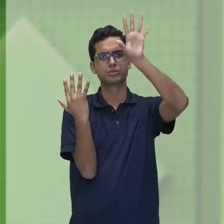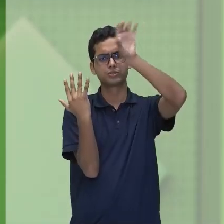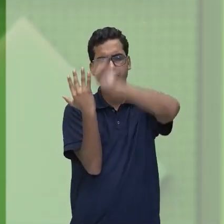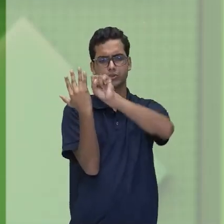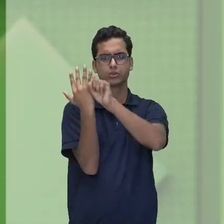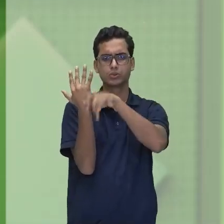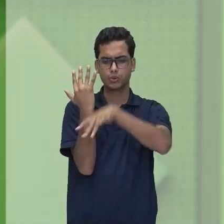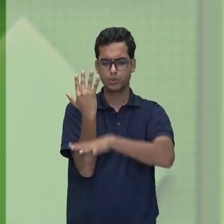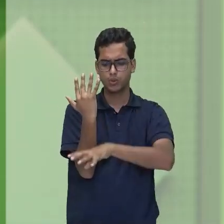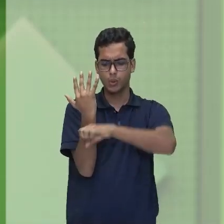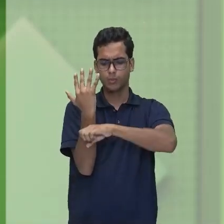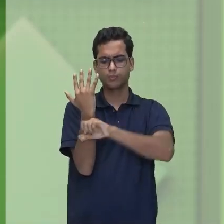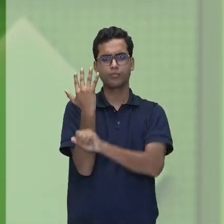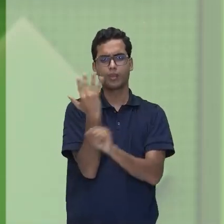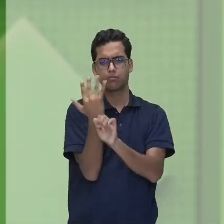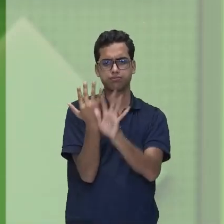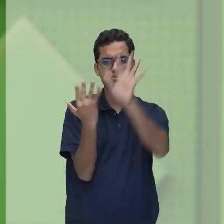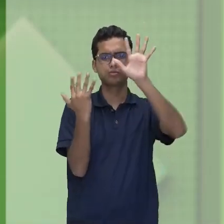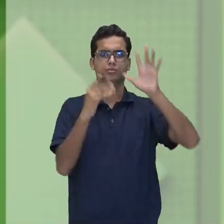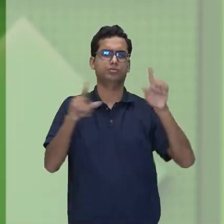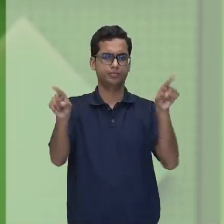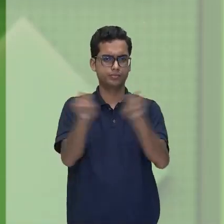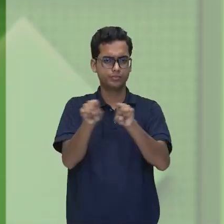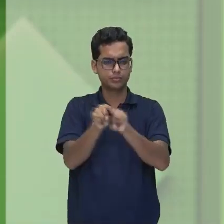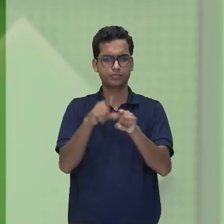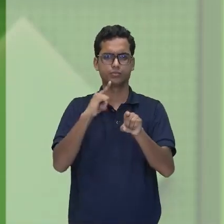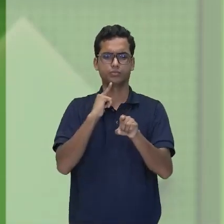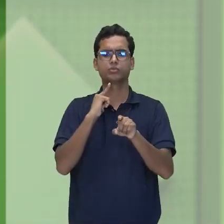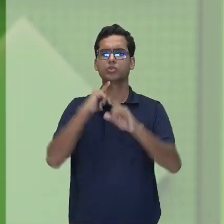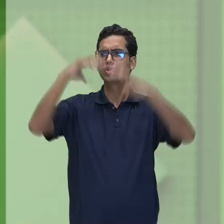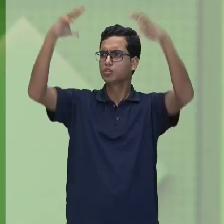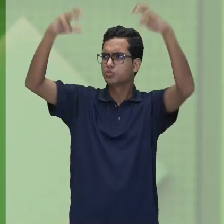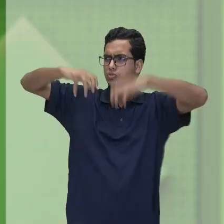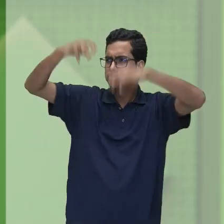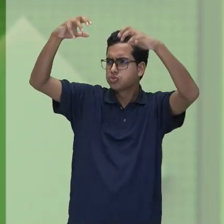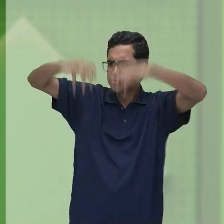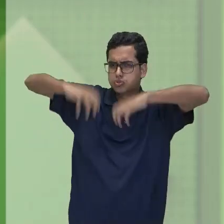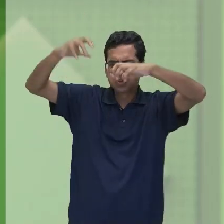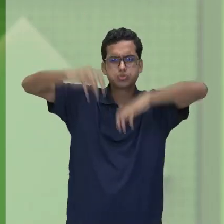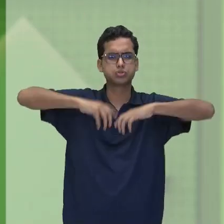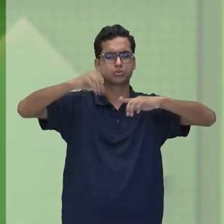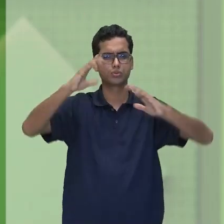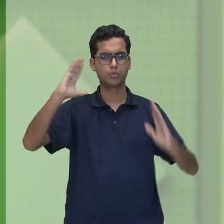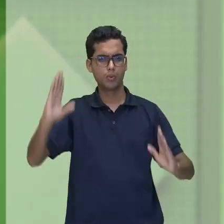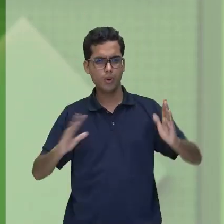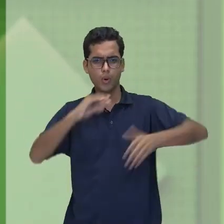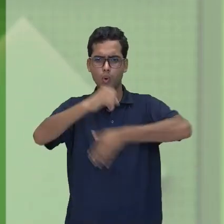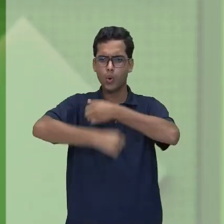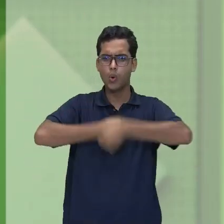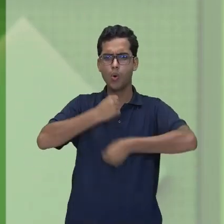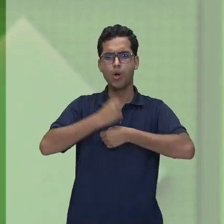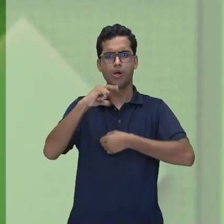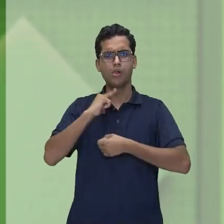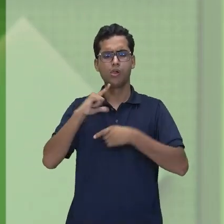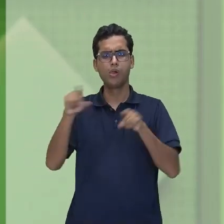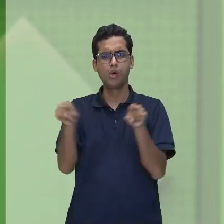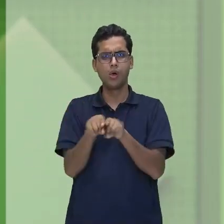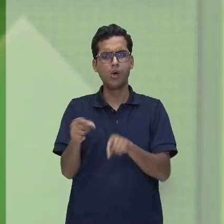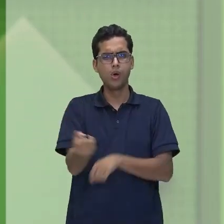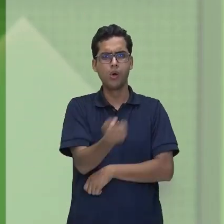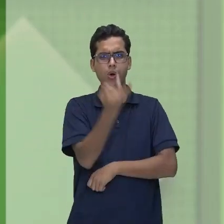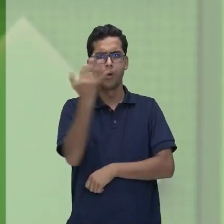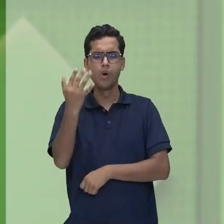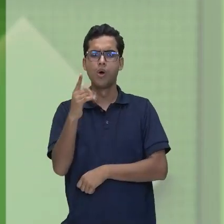ao calor gera muitas chuvas ao longo do ano, né? Então, nessa região, a gente tem ali um alto índice de pluviosidade, quer